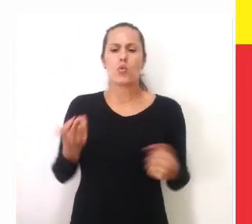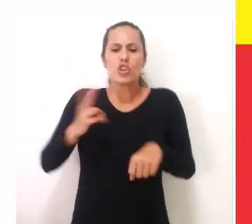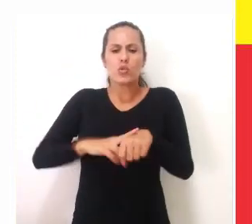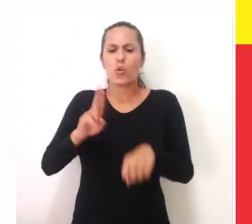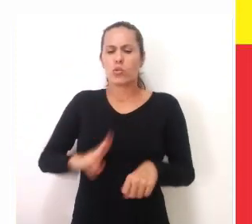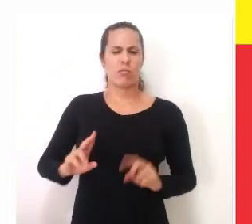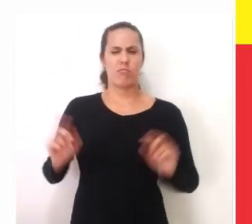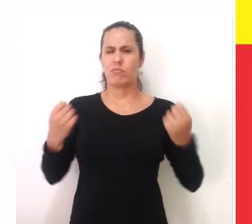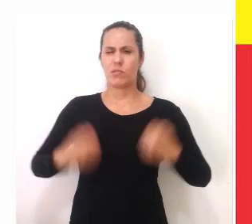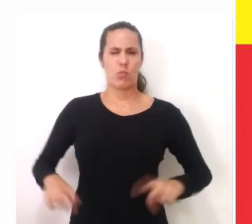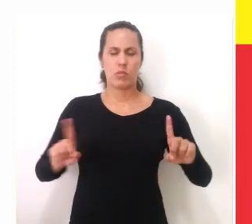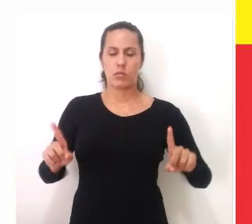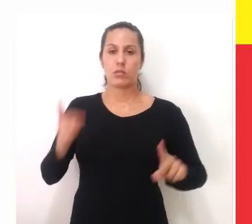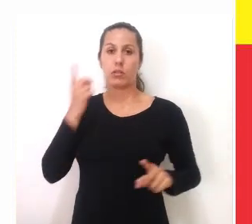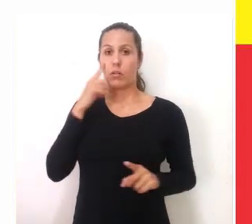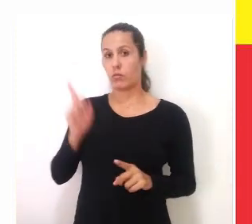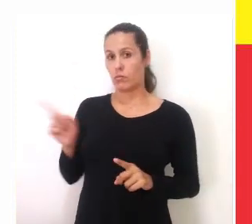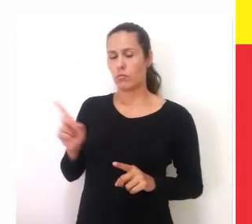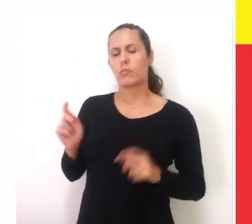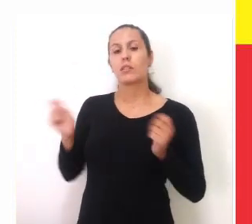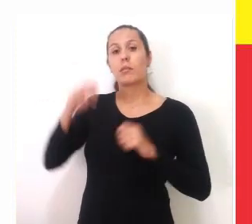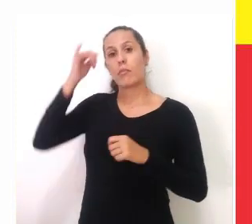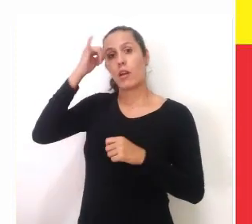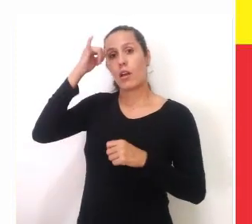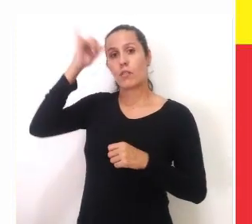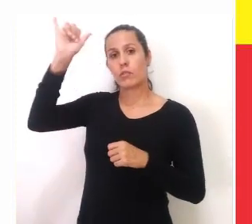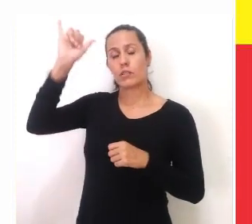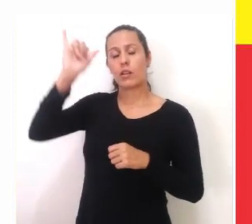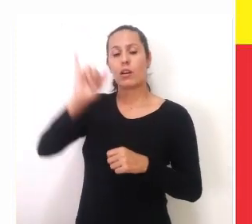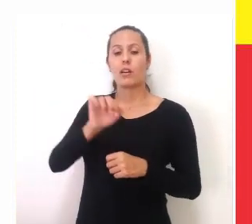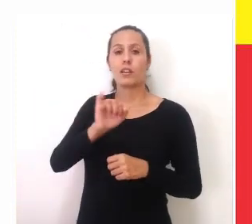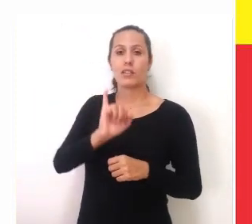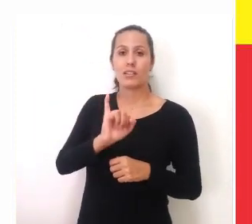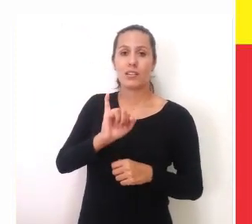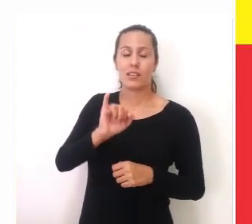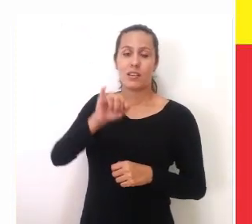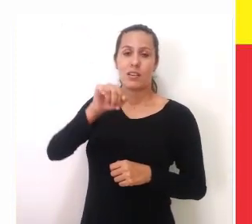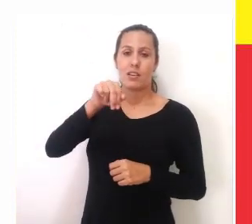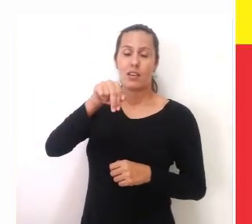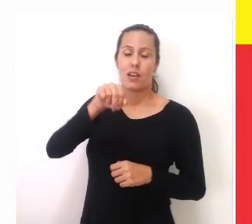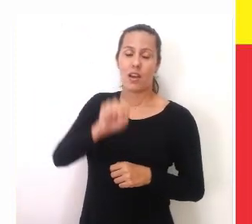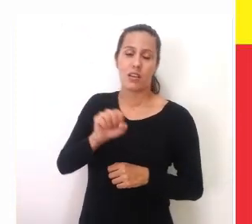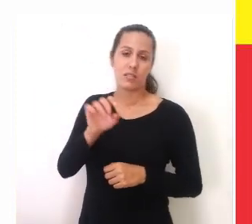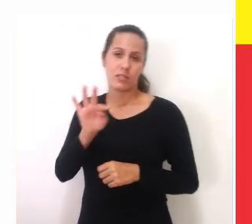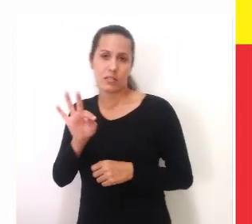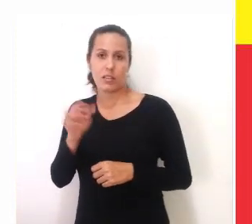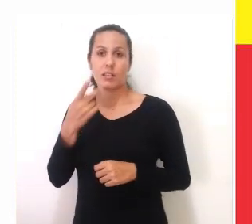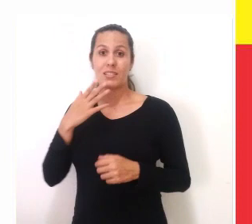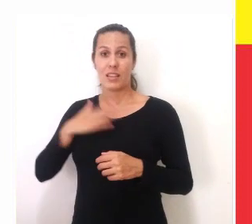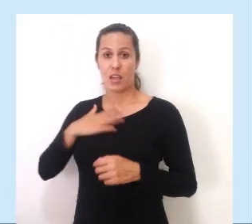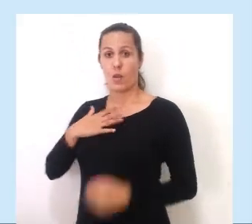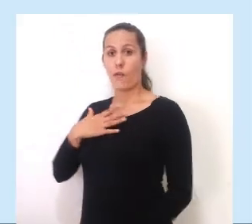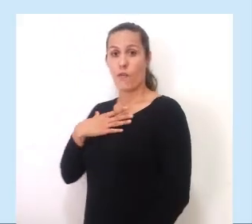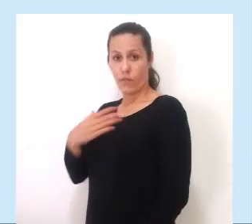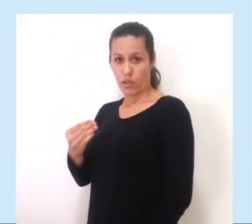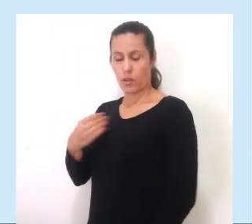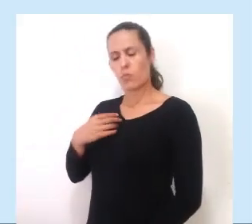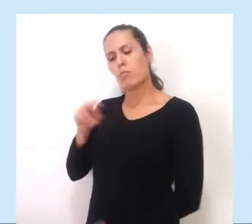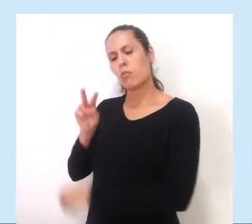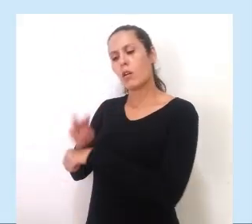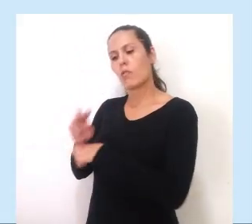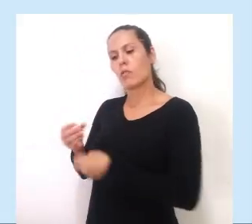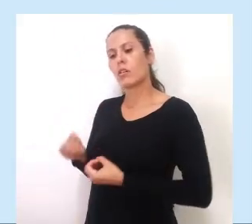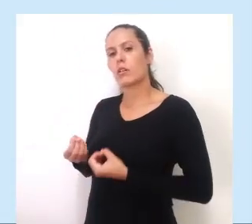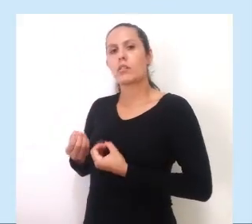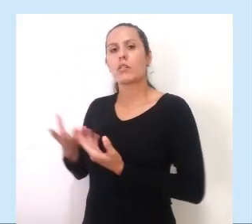só a imagem, indicado para prevenção de ST. Se Dantas tivesse um filho,